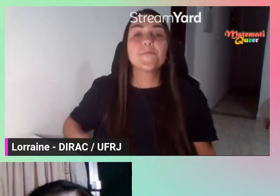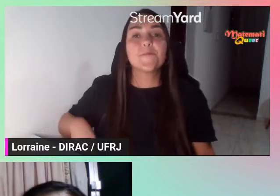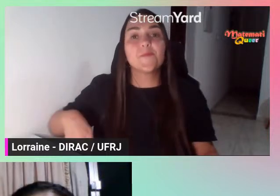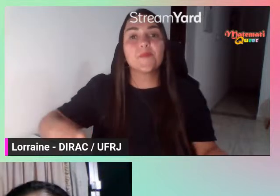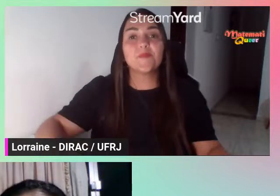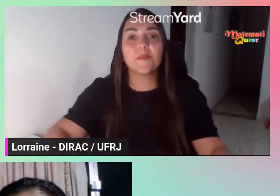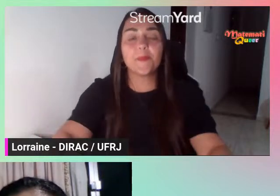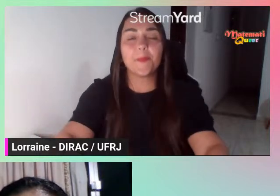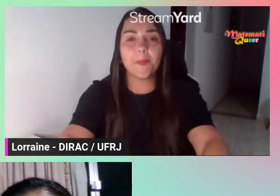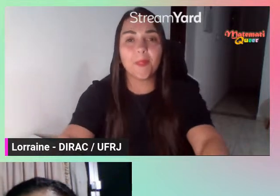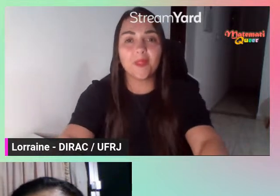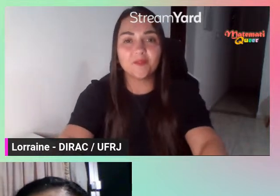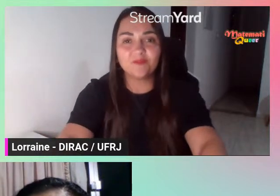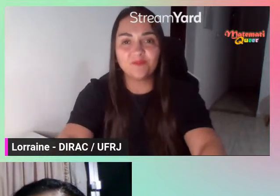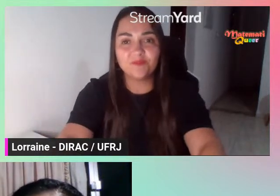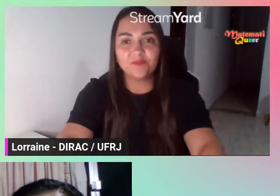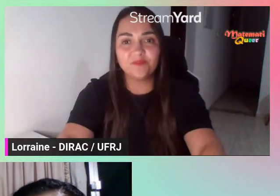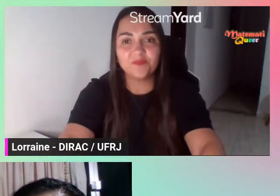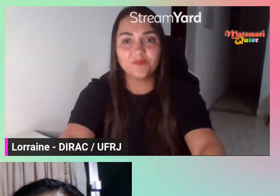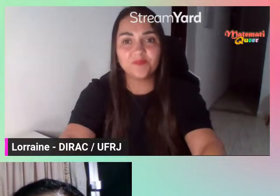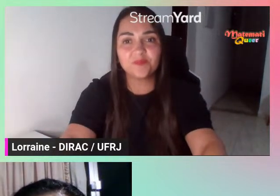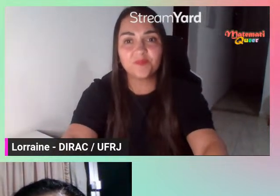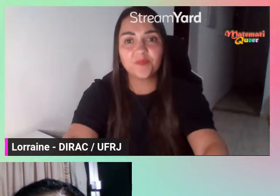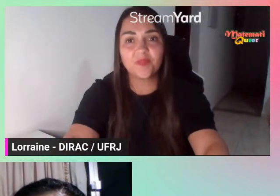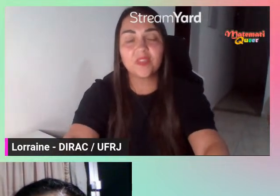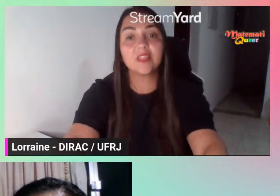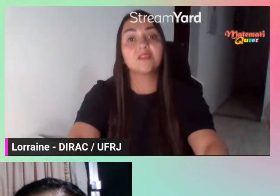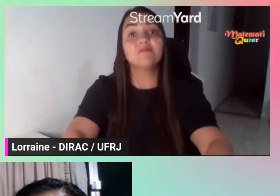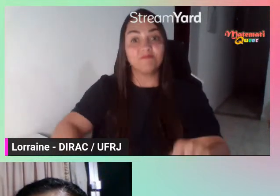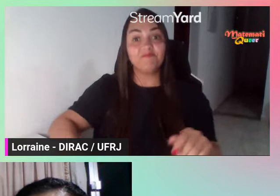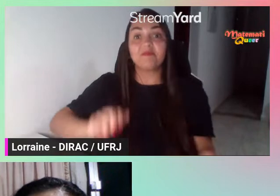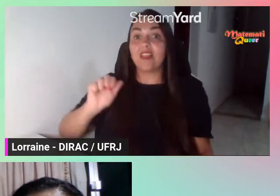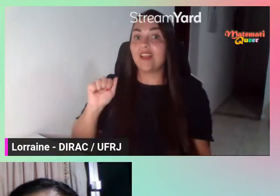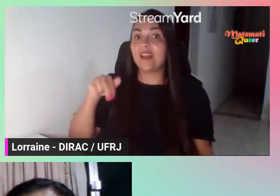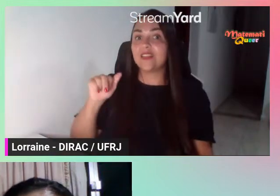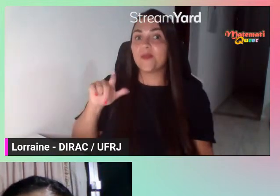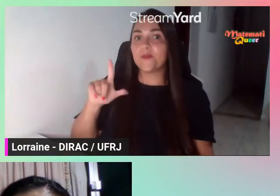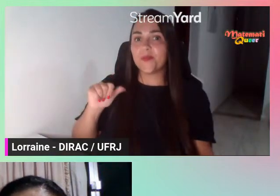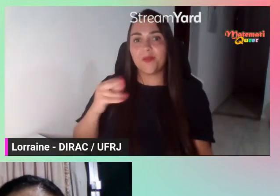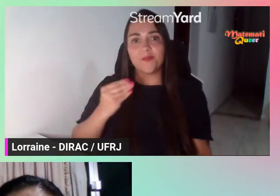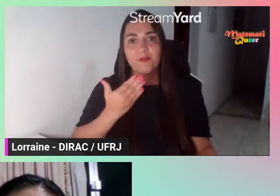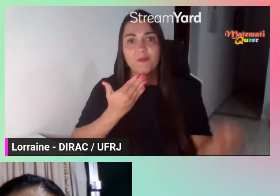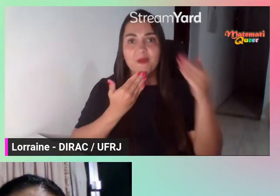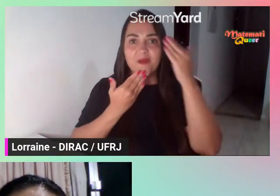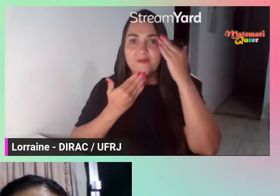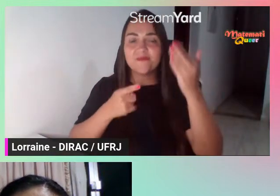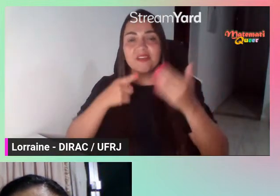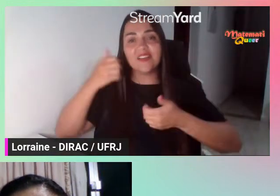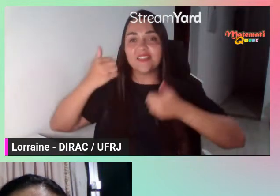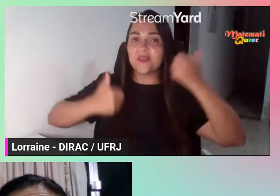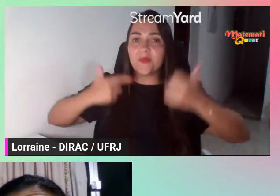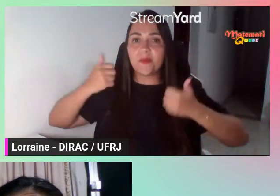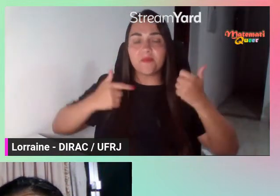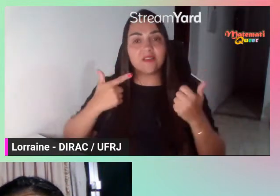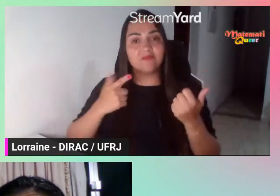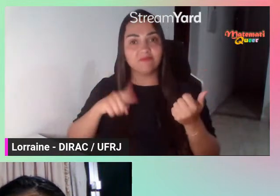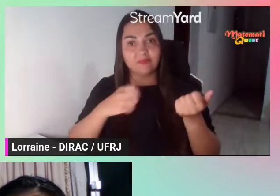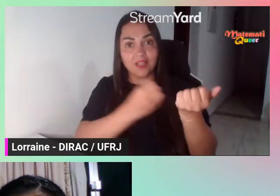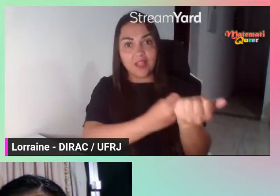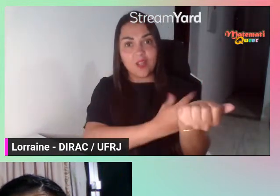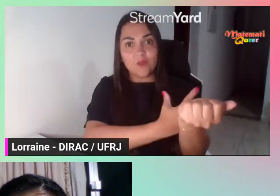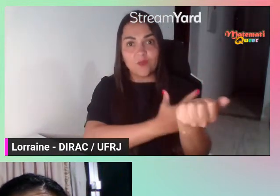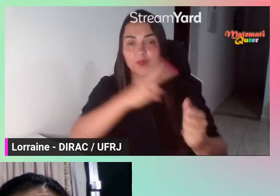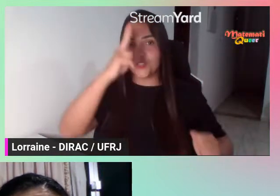Ana Paula, obrigado pela sua fala. Fiquei muito emocionada. Uma história muito, muito bonita.